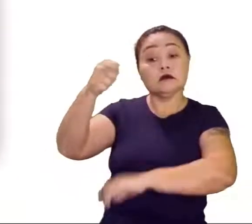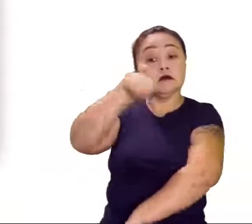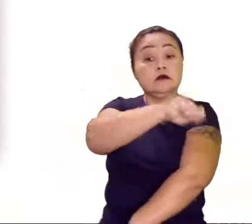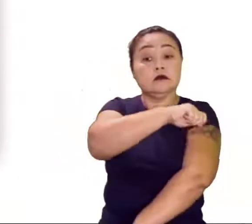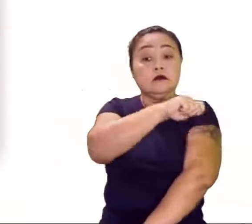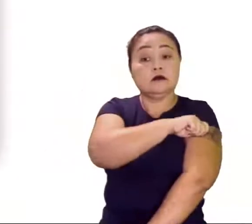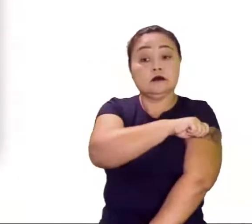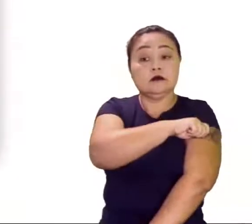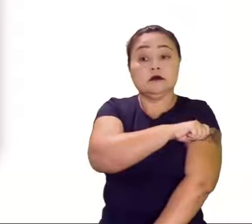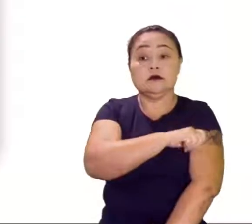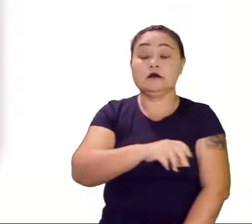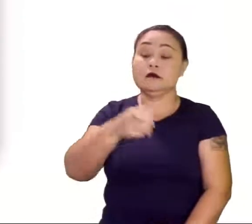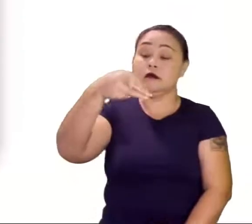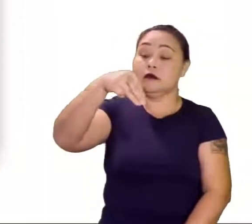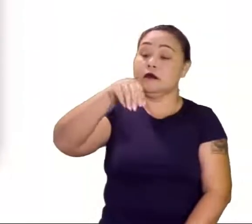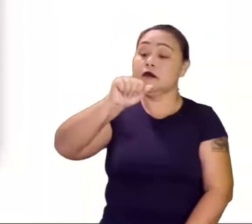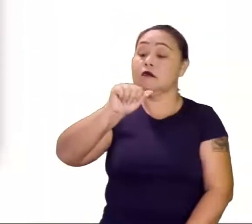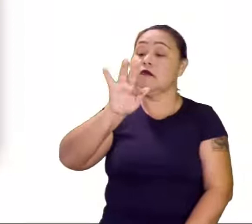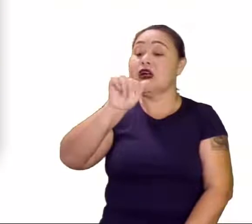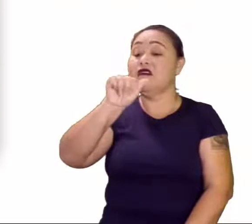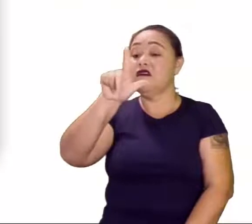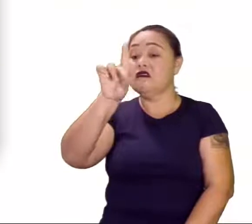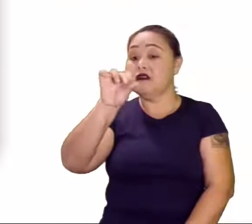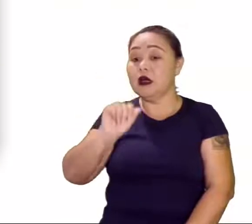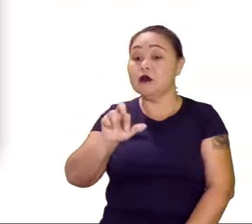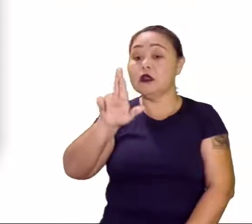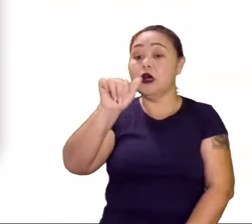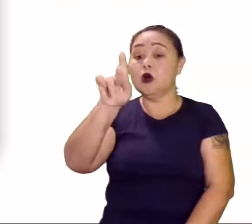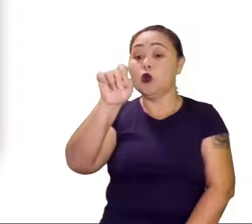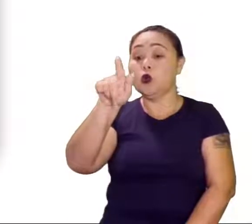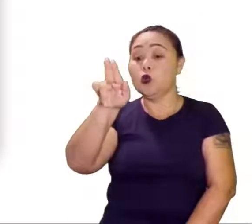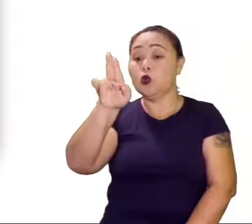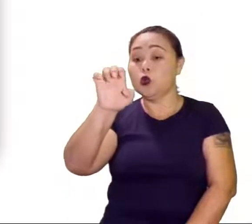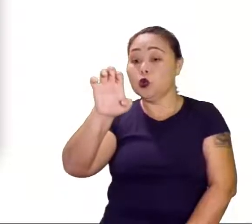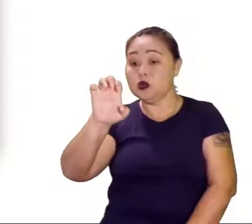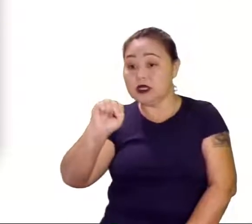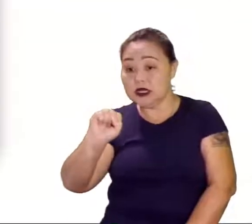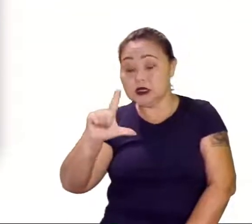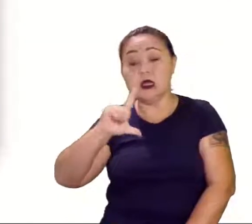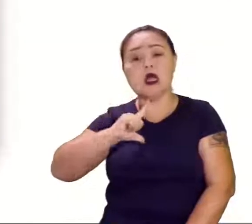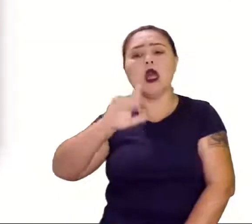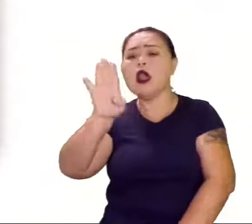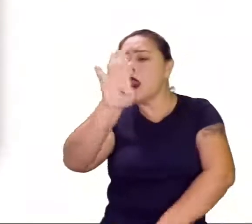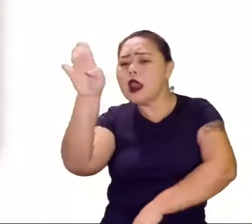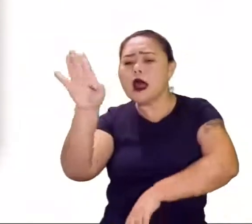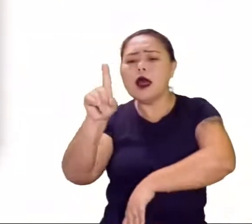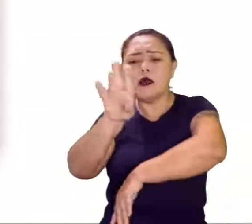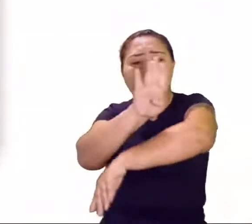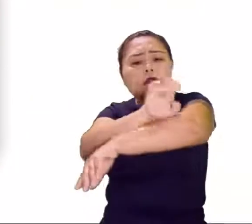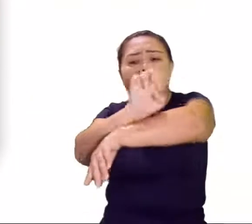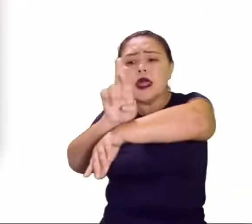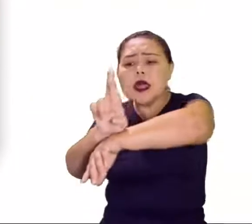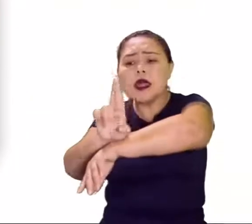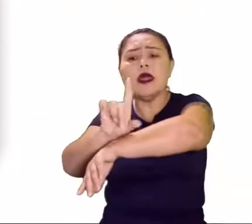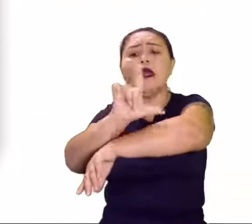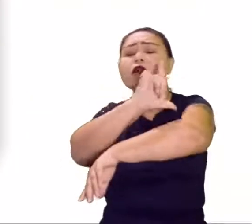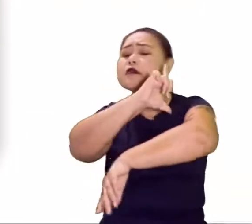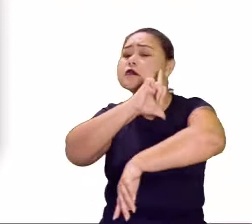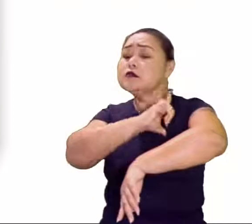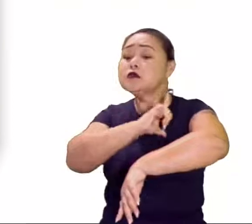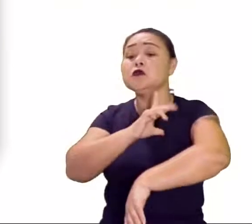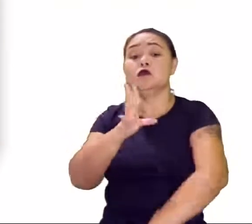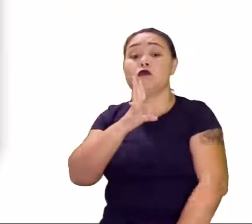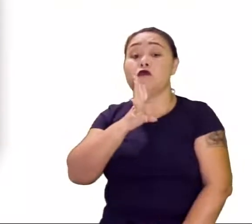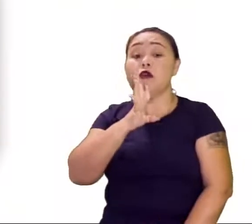escola... Mafalda Rodrigues. Muito bem, a escola ali na BR, né? Então a gente conheceu aí com a